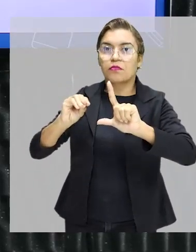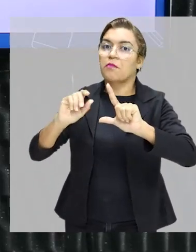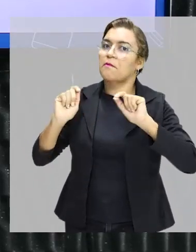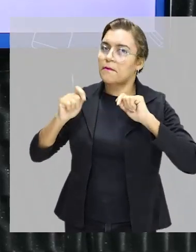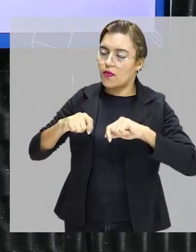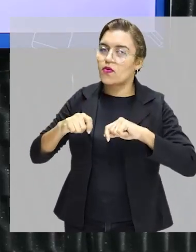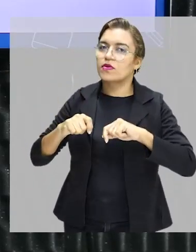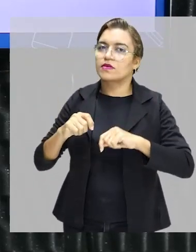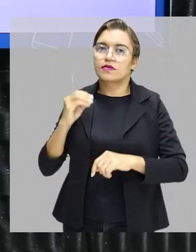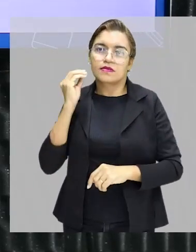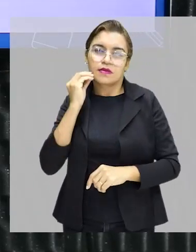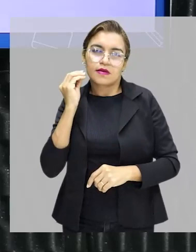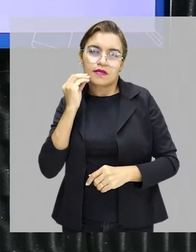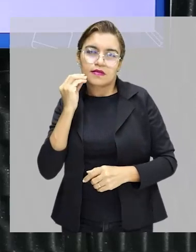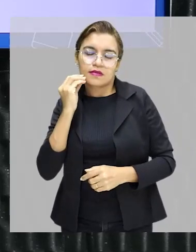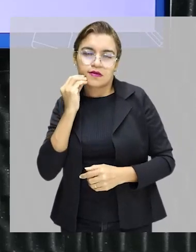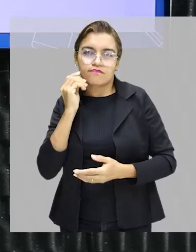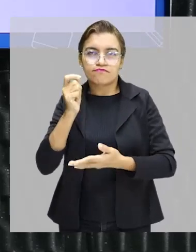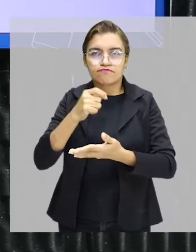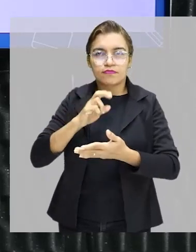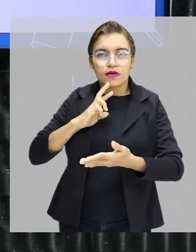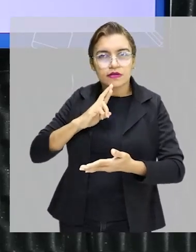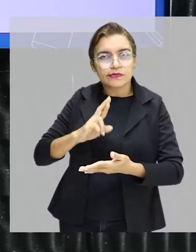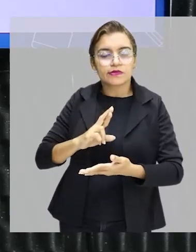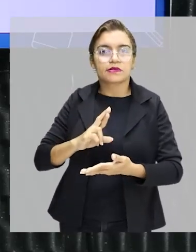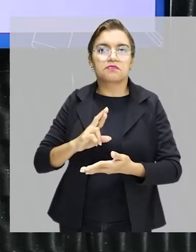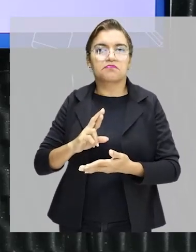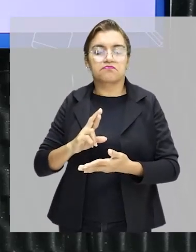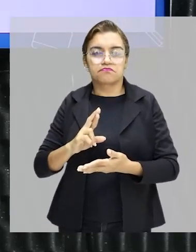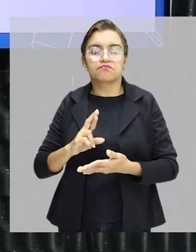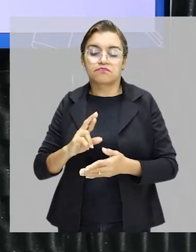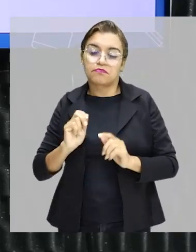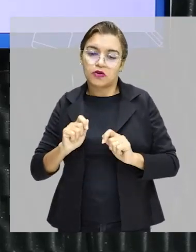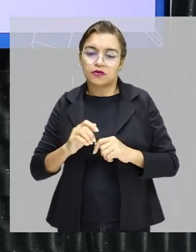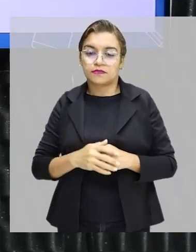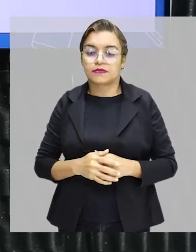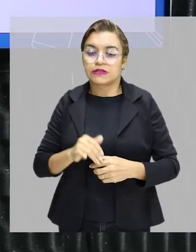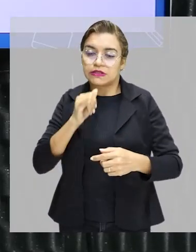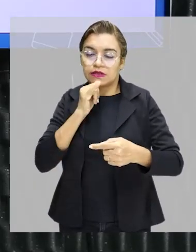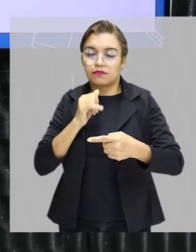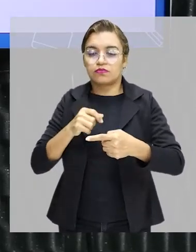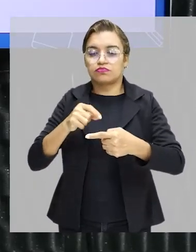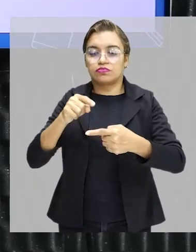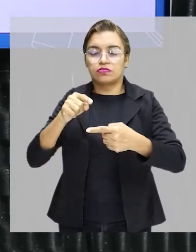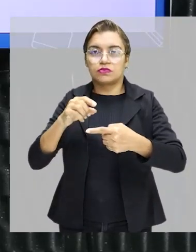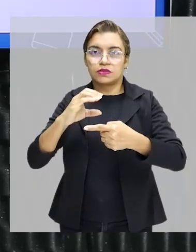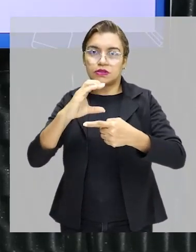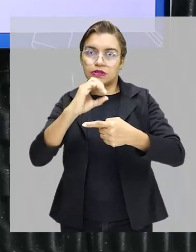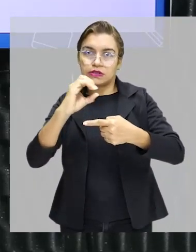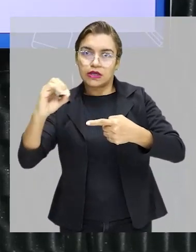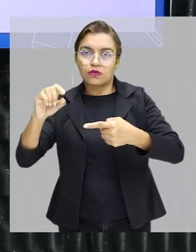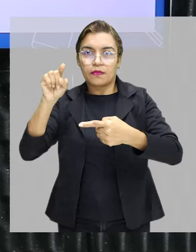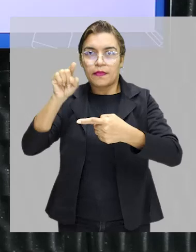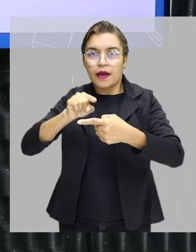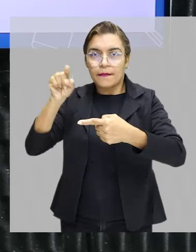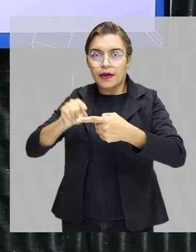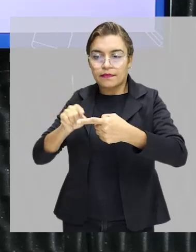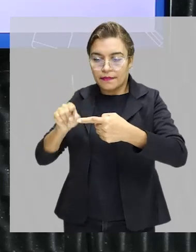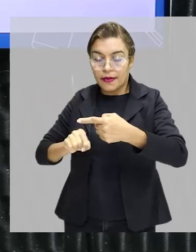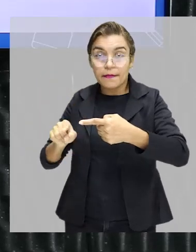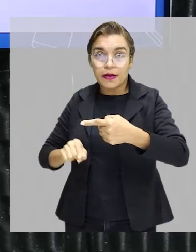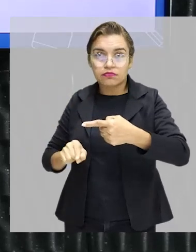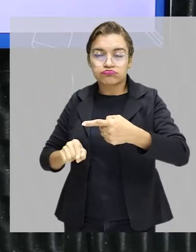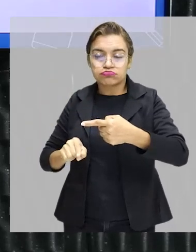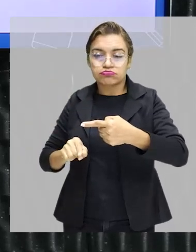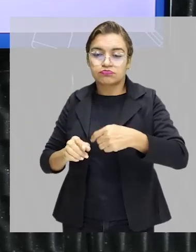de bola. Certo, turminha? Eu destaquei os zeros que nós podemos cancelar em cima e embaixo. Então,